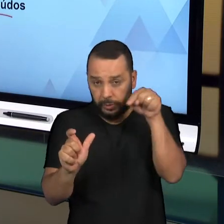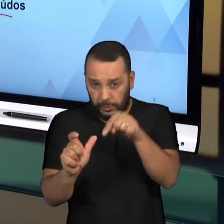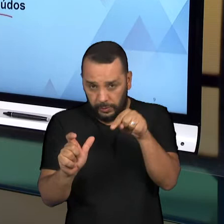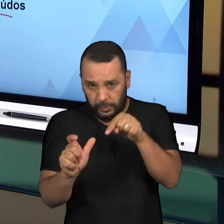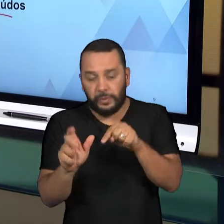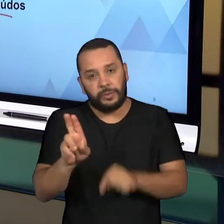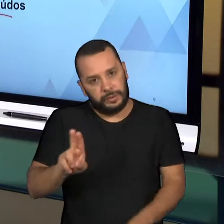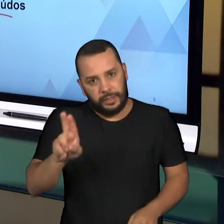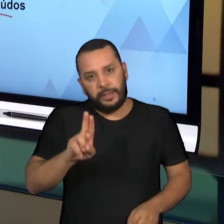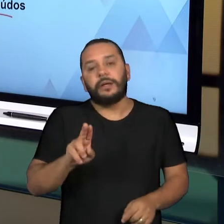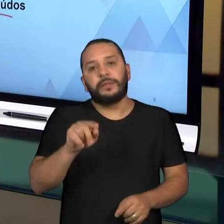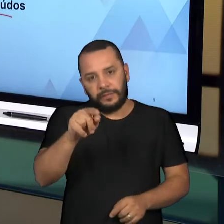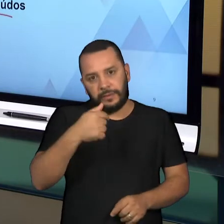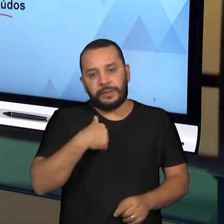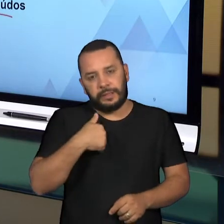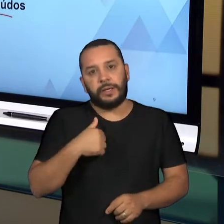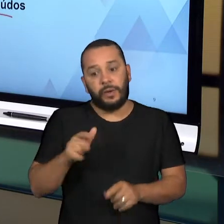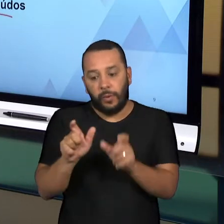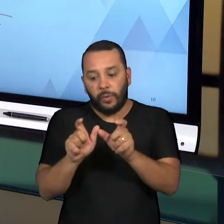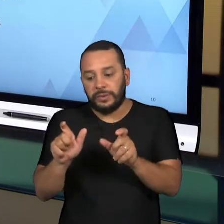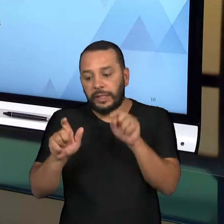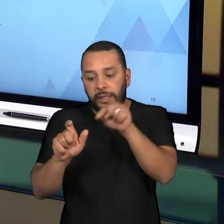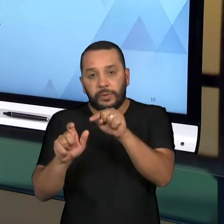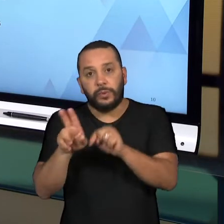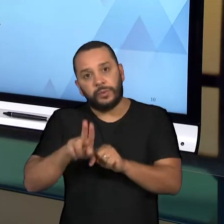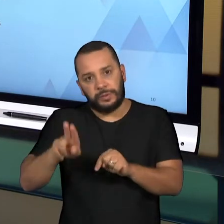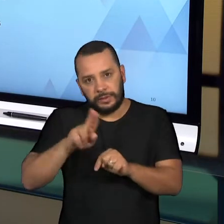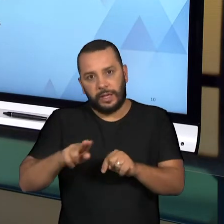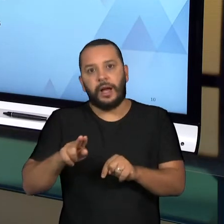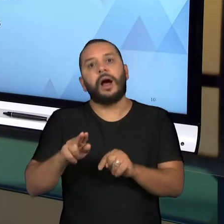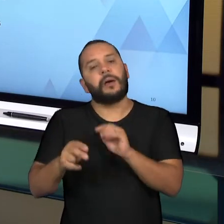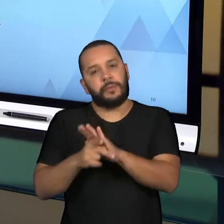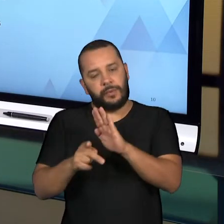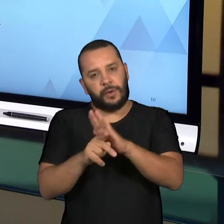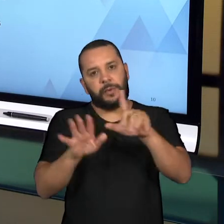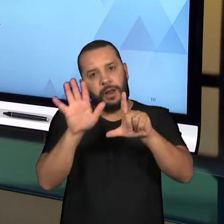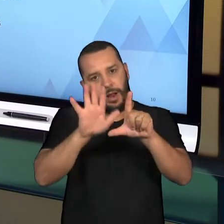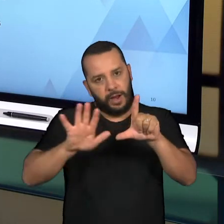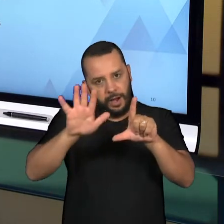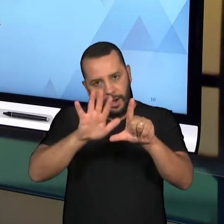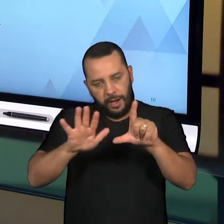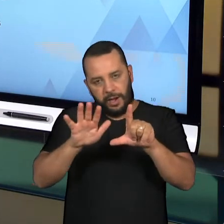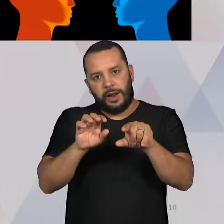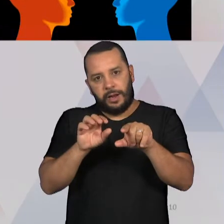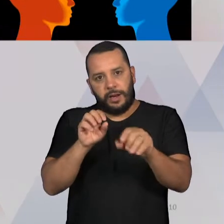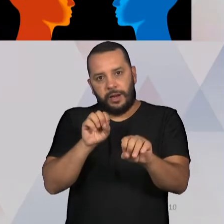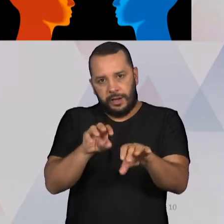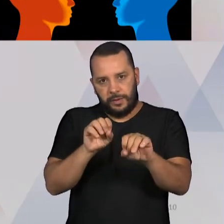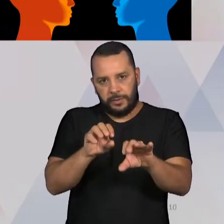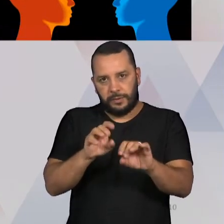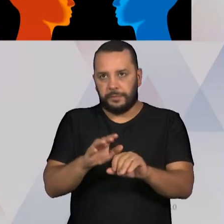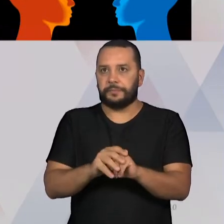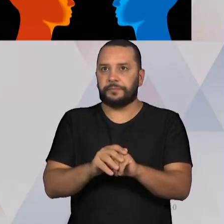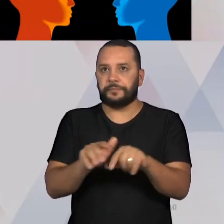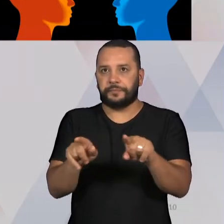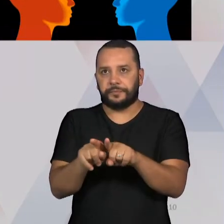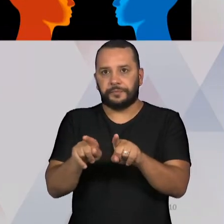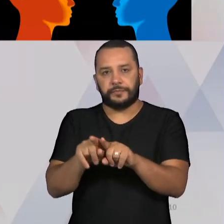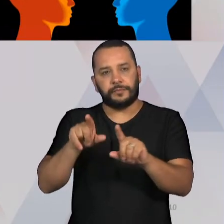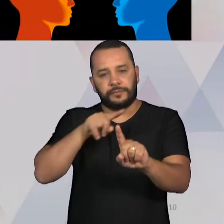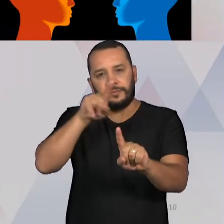ser utilizado na produção dessa vídeo ao né outra decisão prévia envolve os